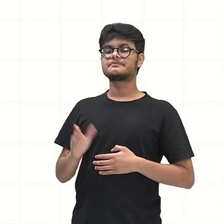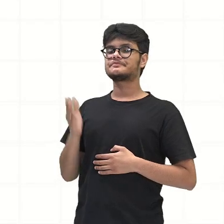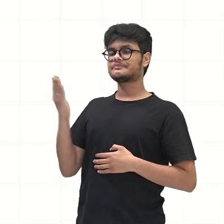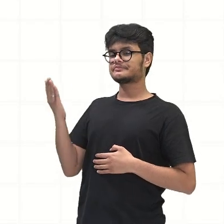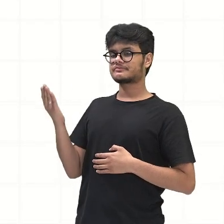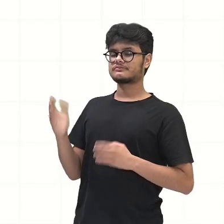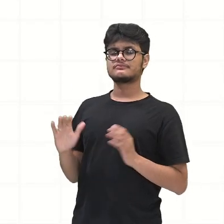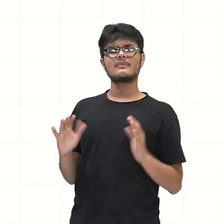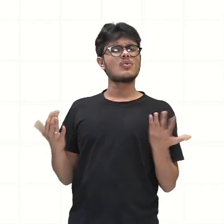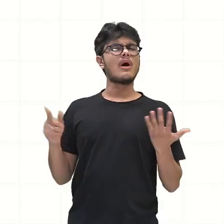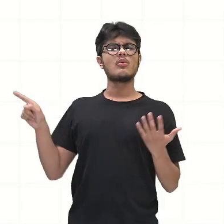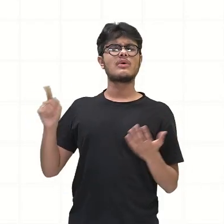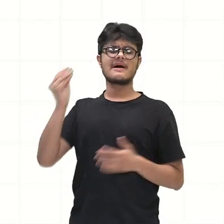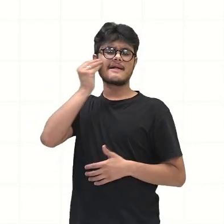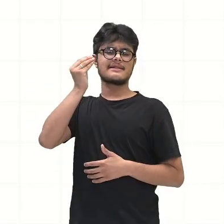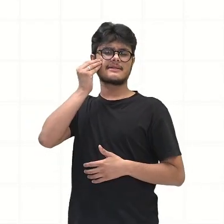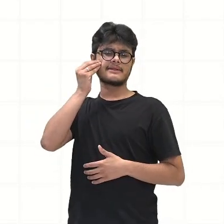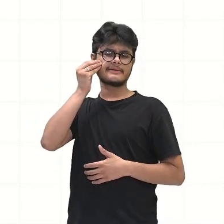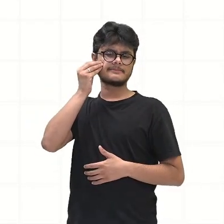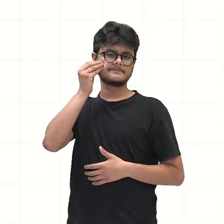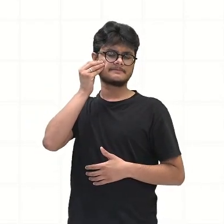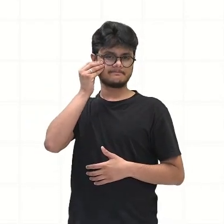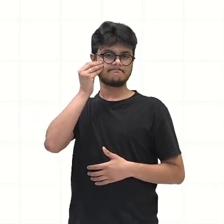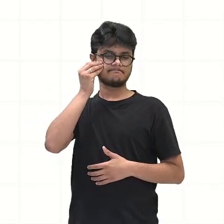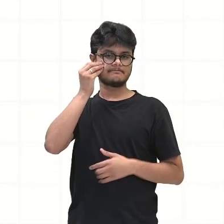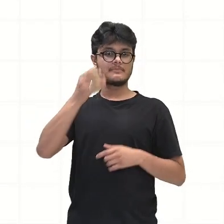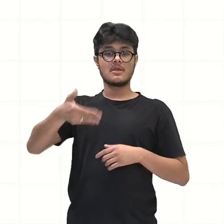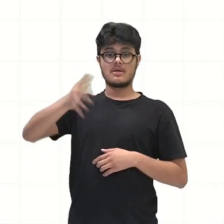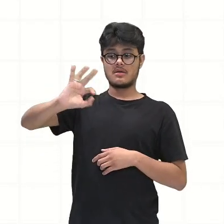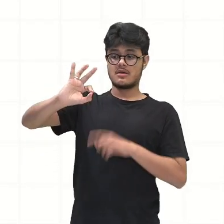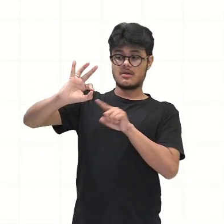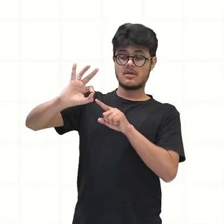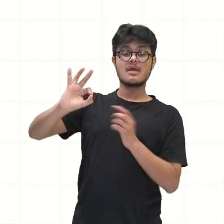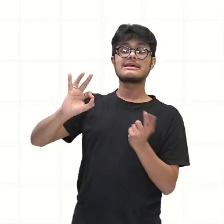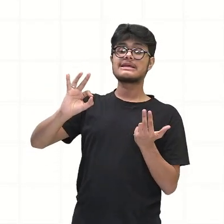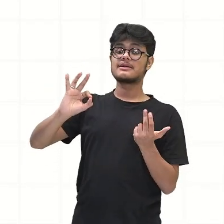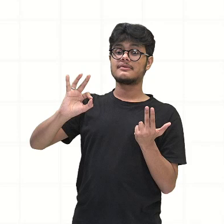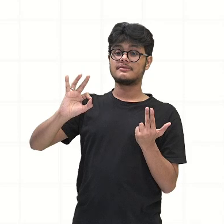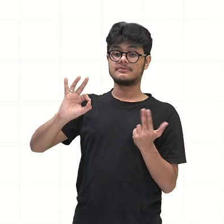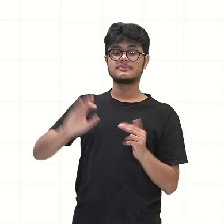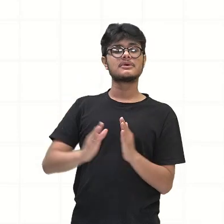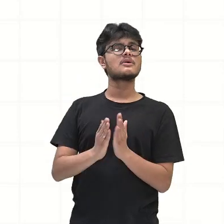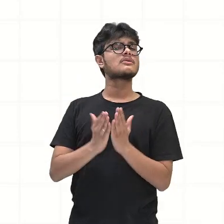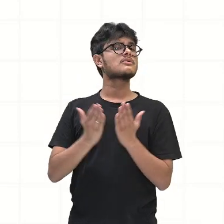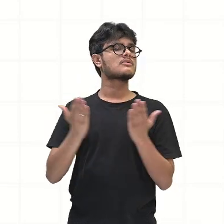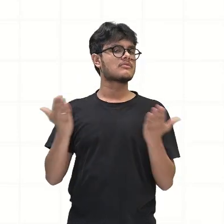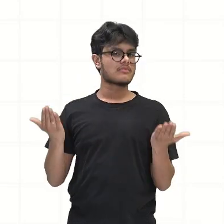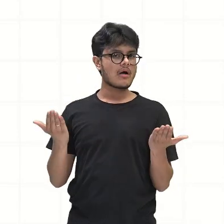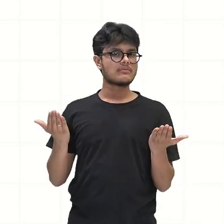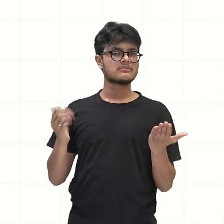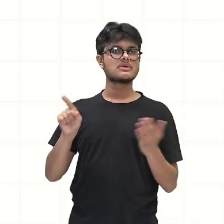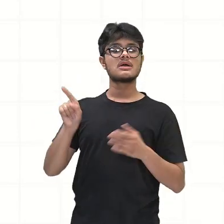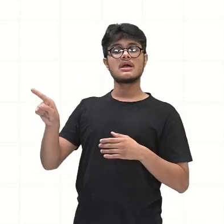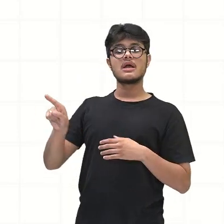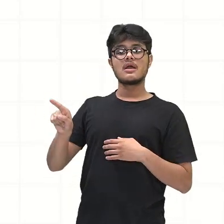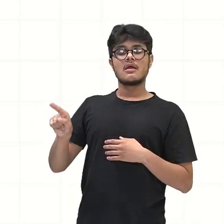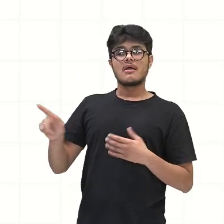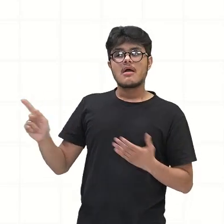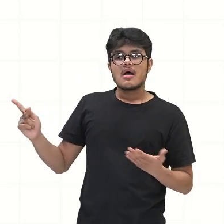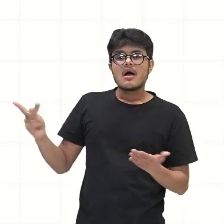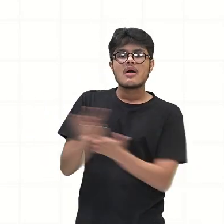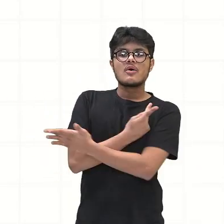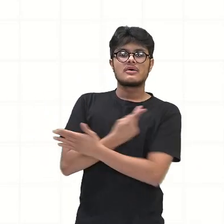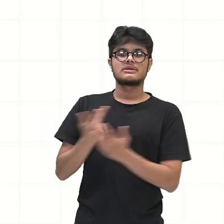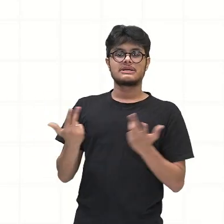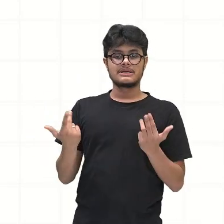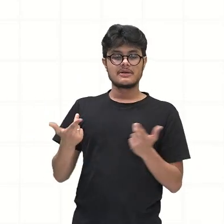O evento era aparecer faces iguais. Então, qual é a probabilidade de aparecer faces iguais